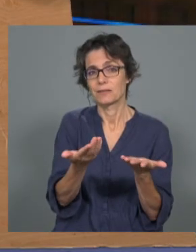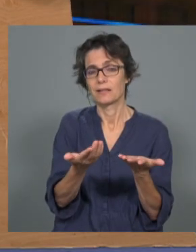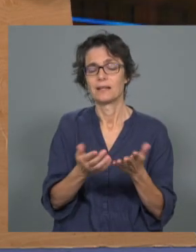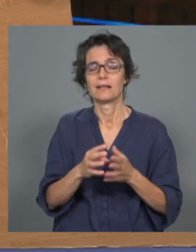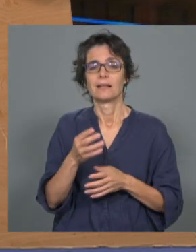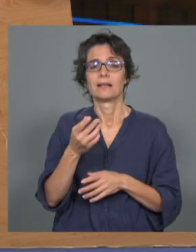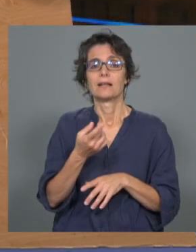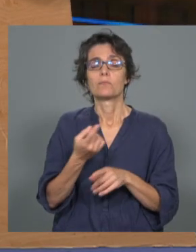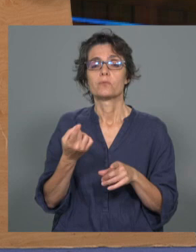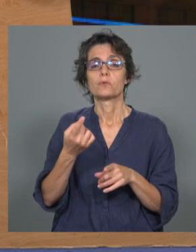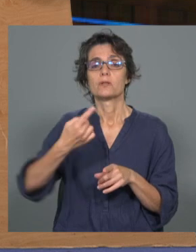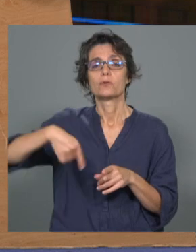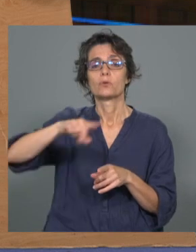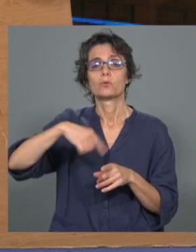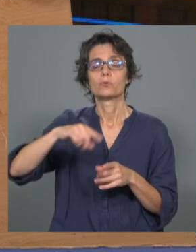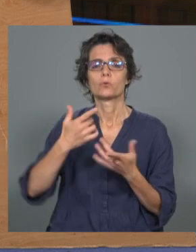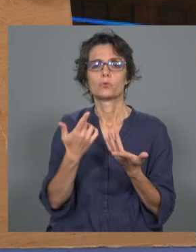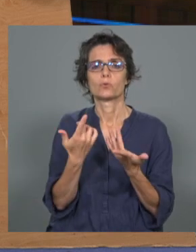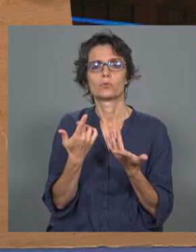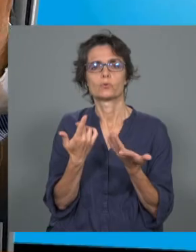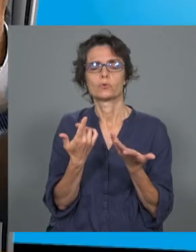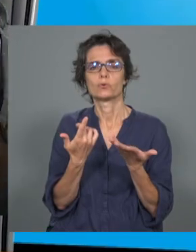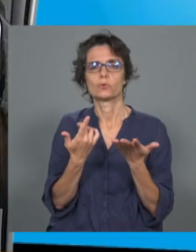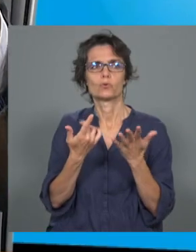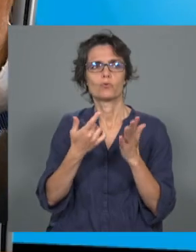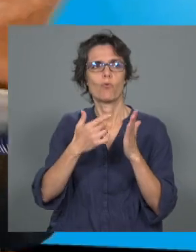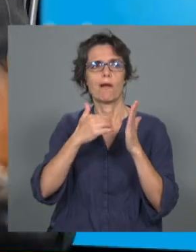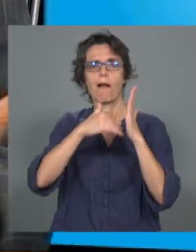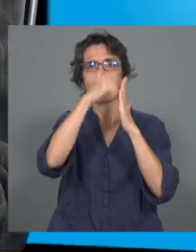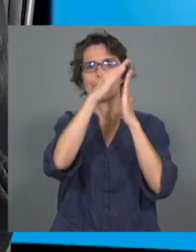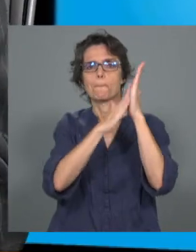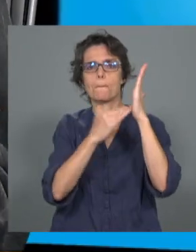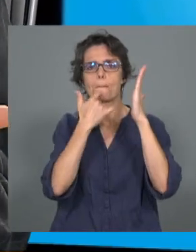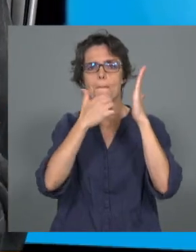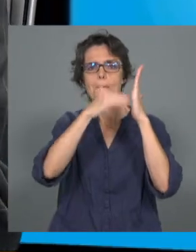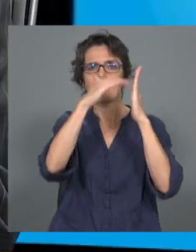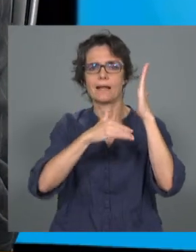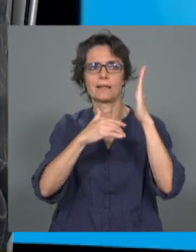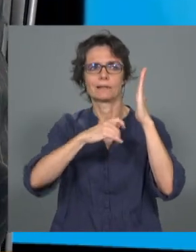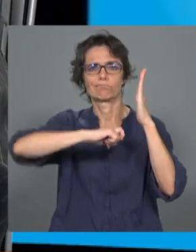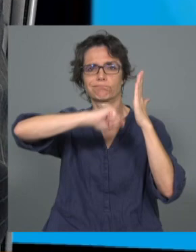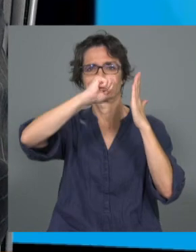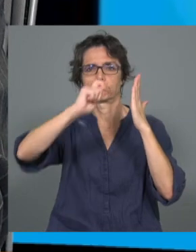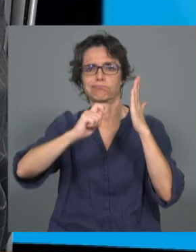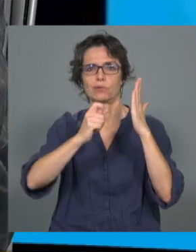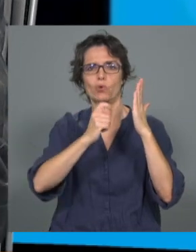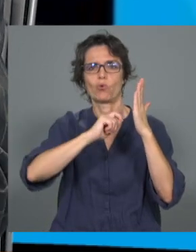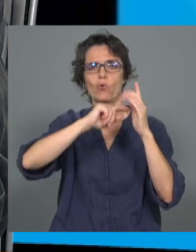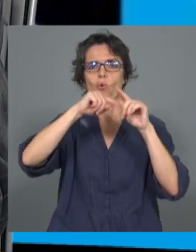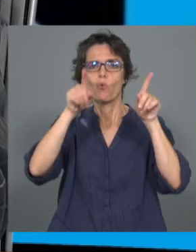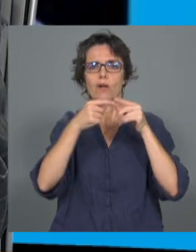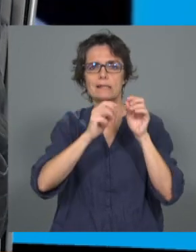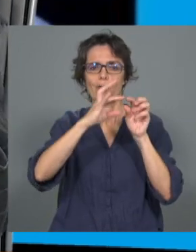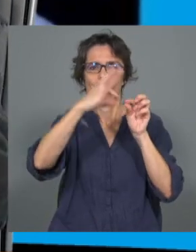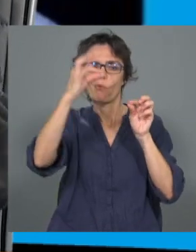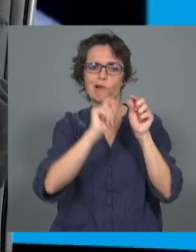porque os nossos muros estão cheios de grafites com setas sobre o coração, não é por isso. Esta